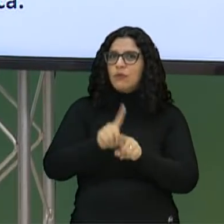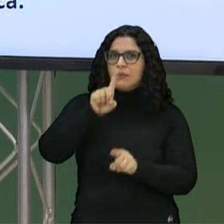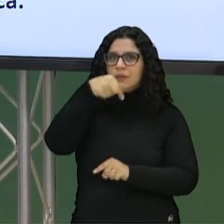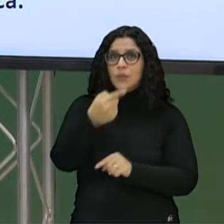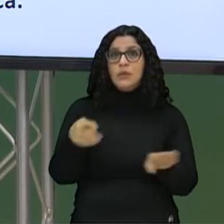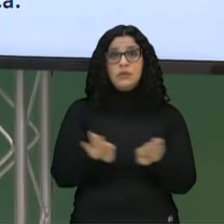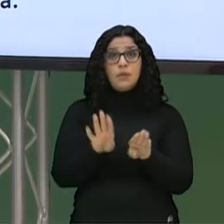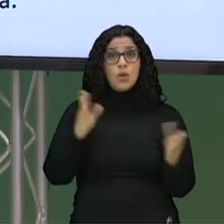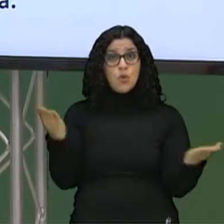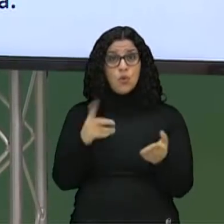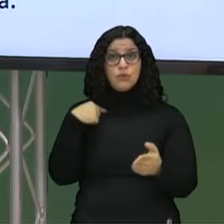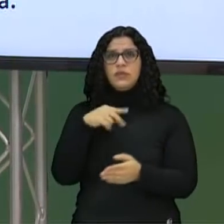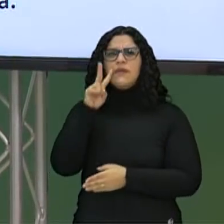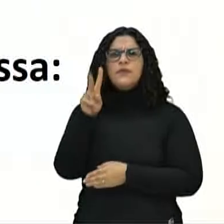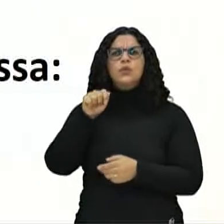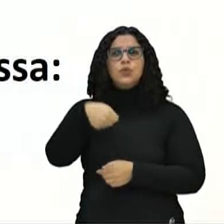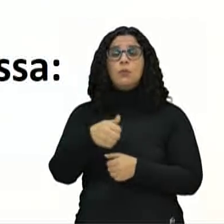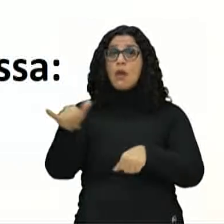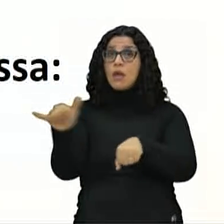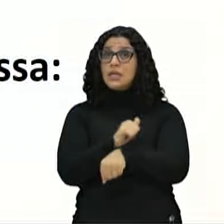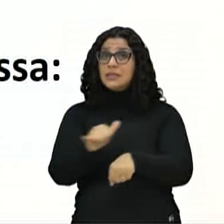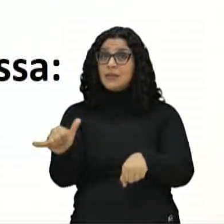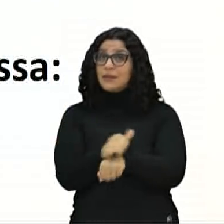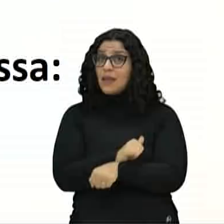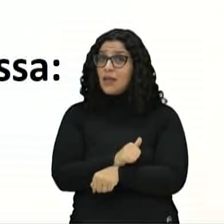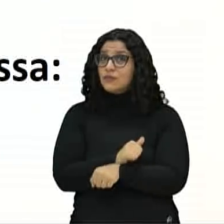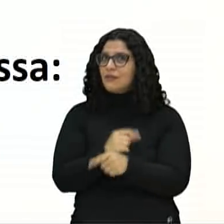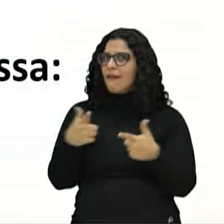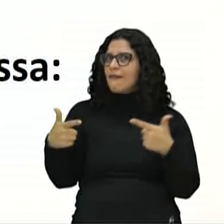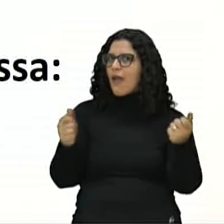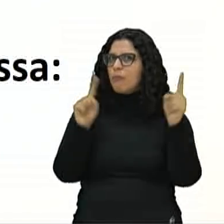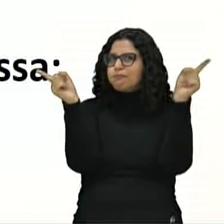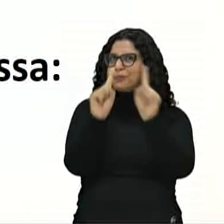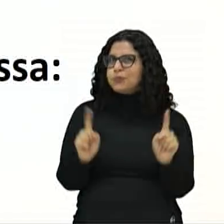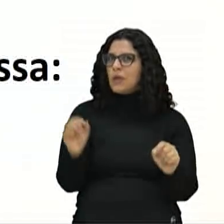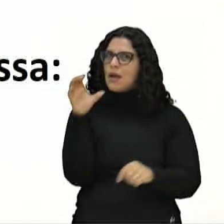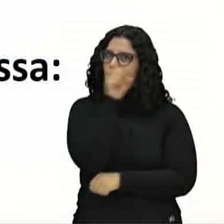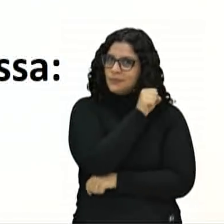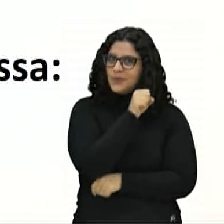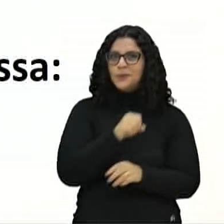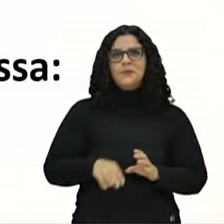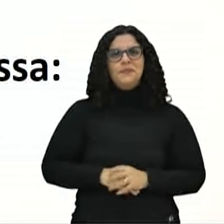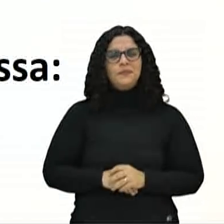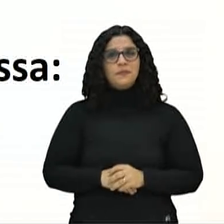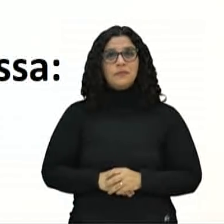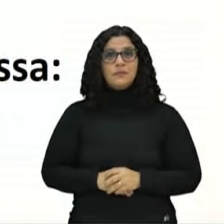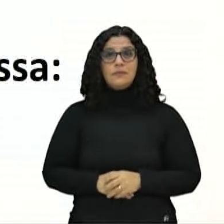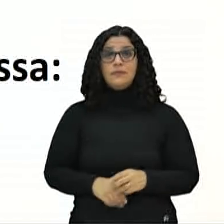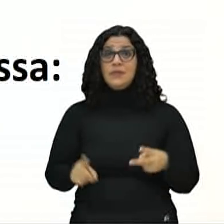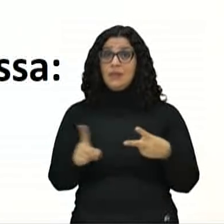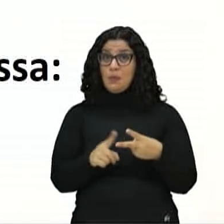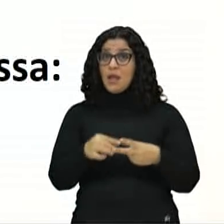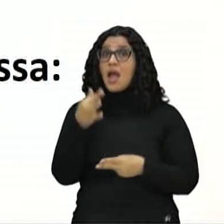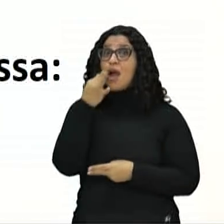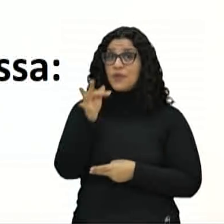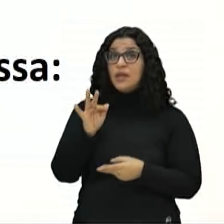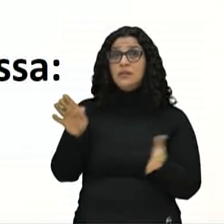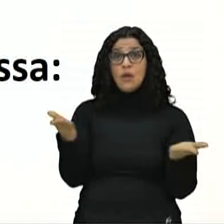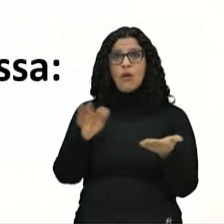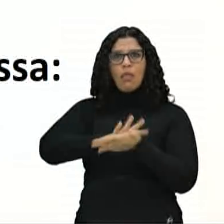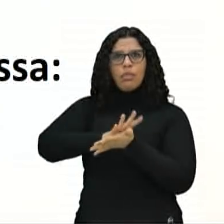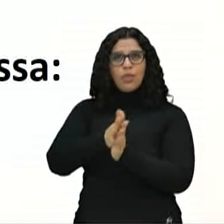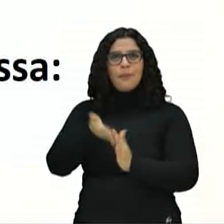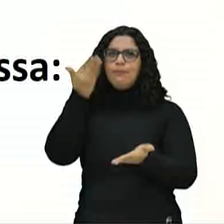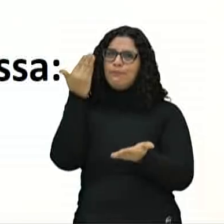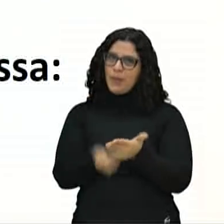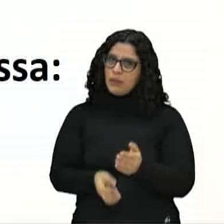depois. Mas hoje você viu sobre a tática Blitzkrieg, guerra relâmpago. A França foi